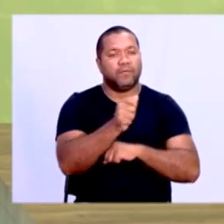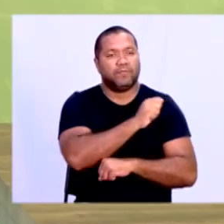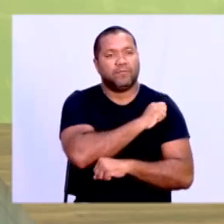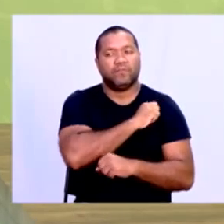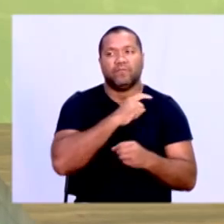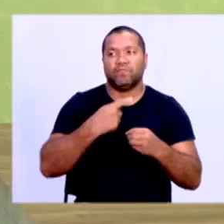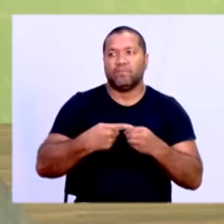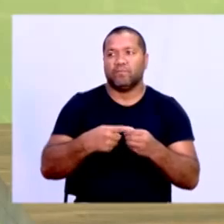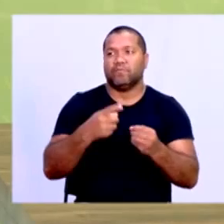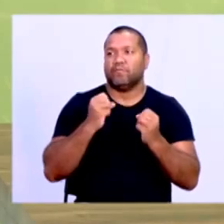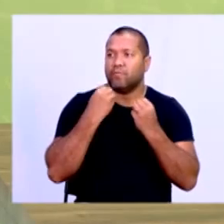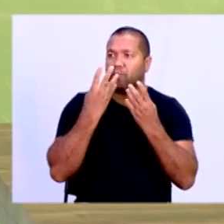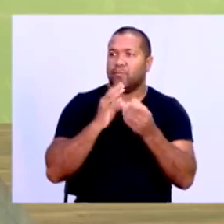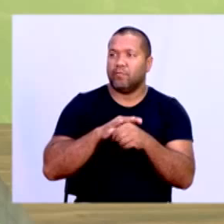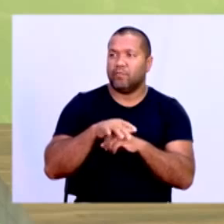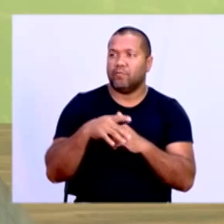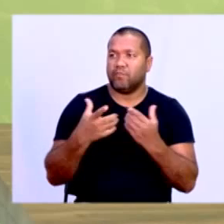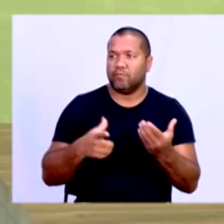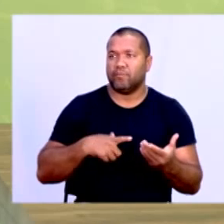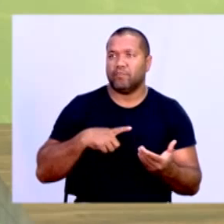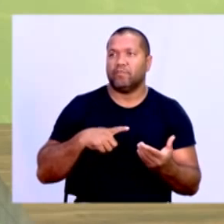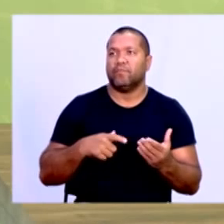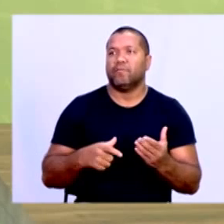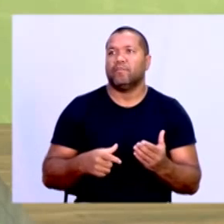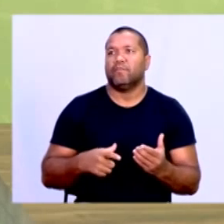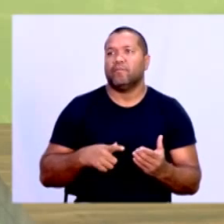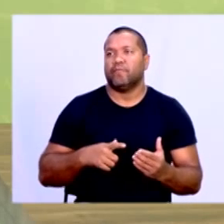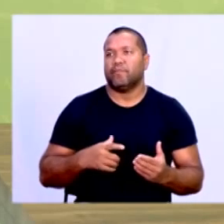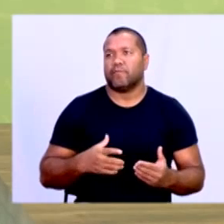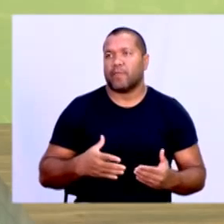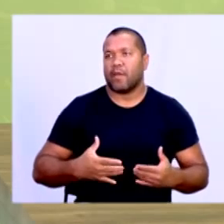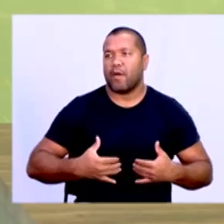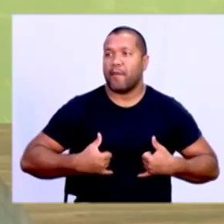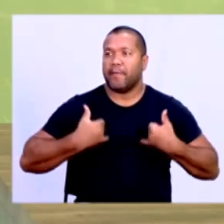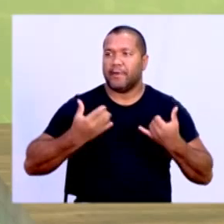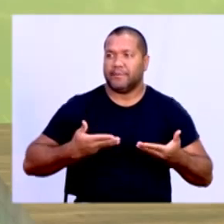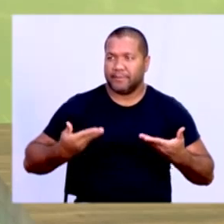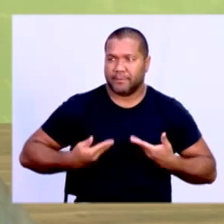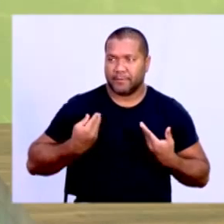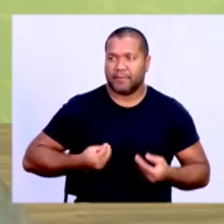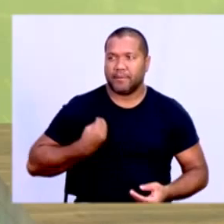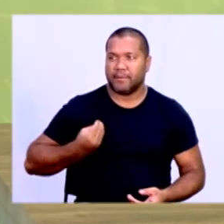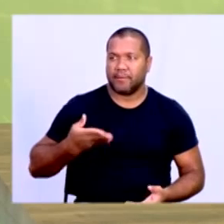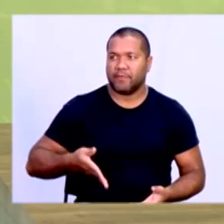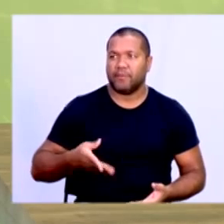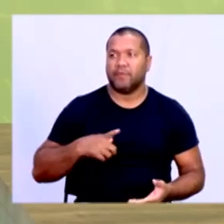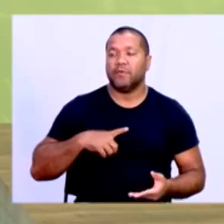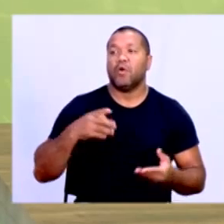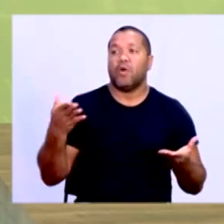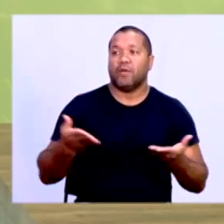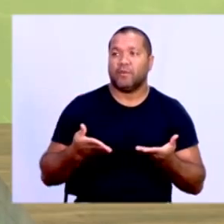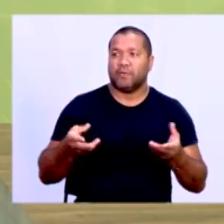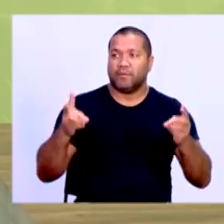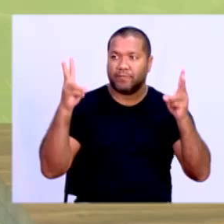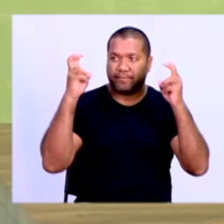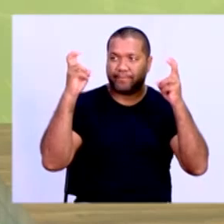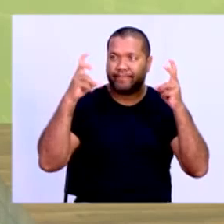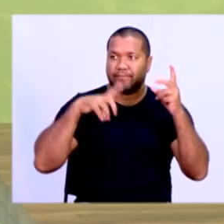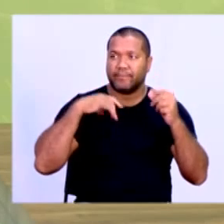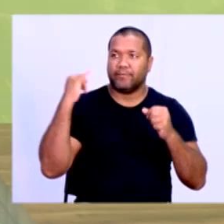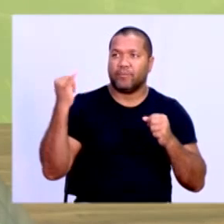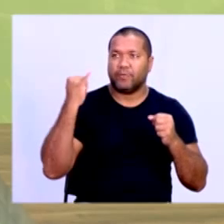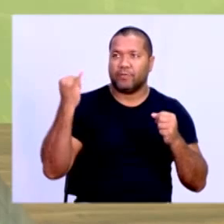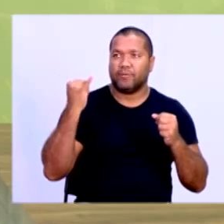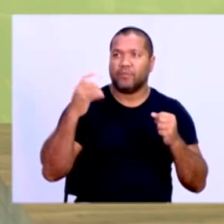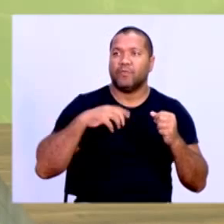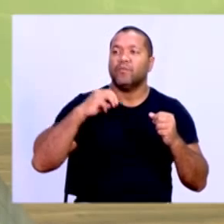polos. É mais uma vez um prazer estar com vocês. Essa noite nós vamos tratar de um tema muito importante na programação, no modelo